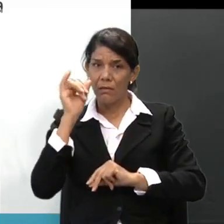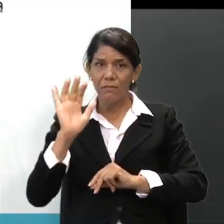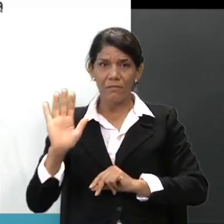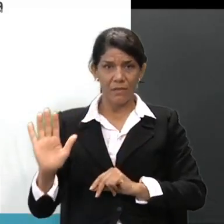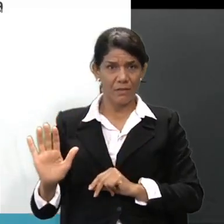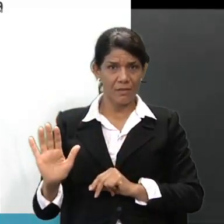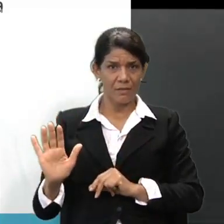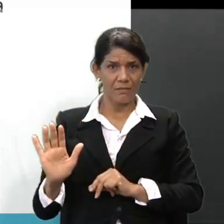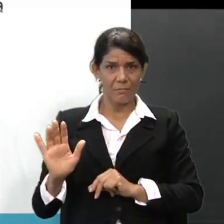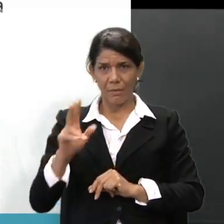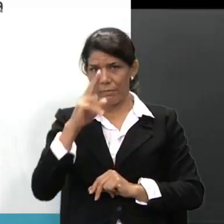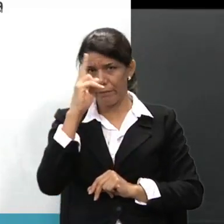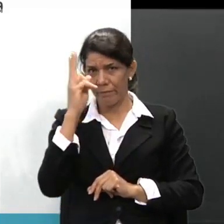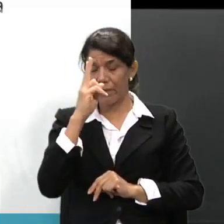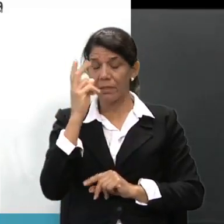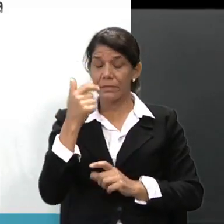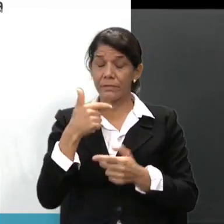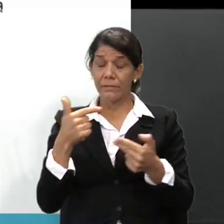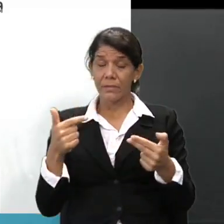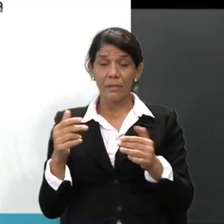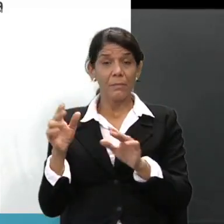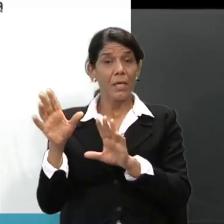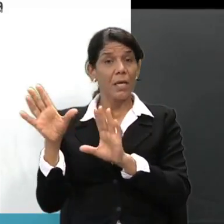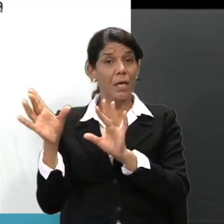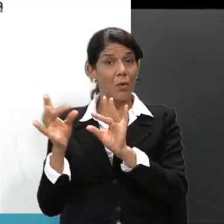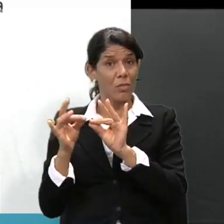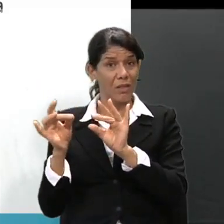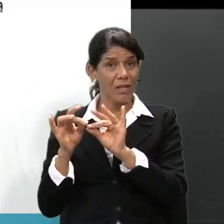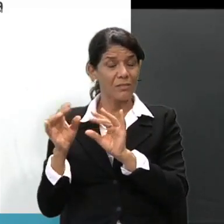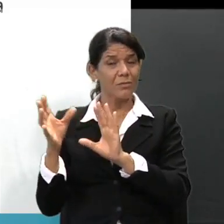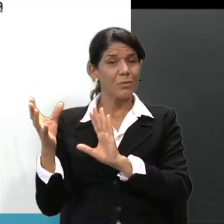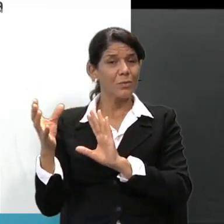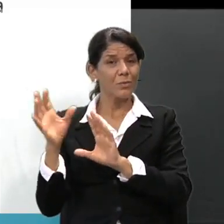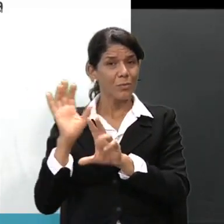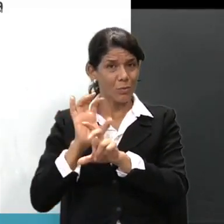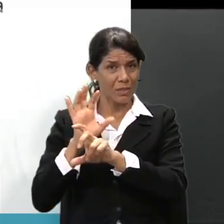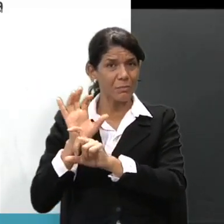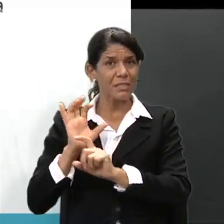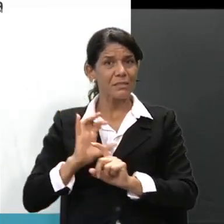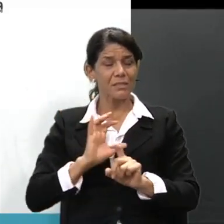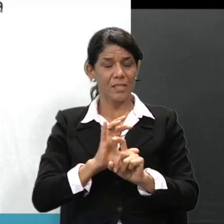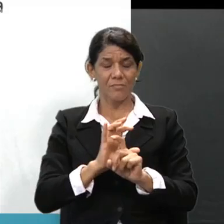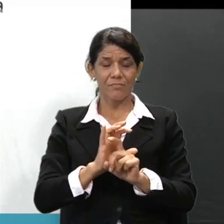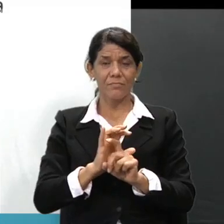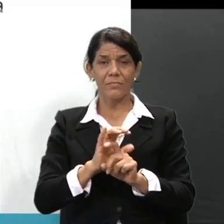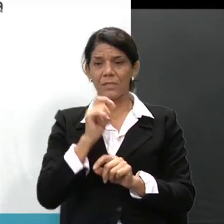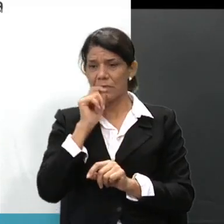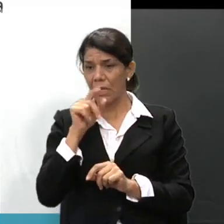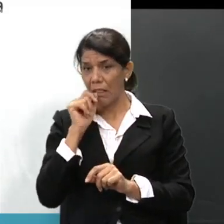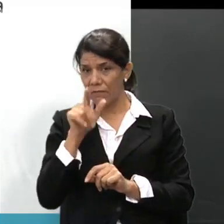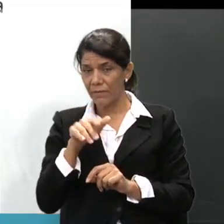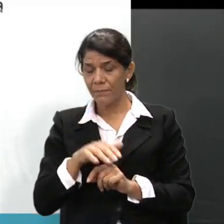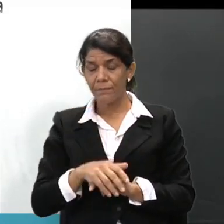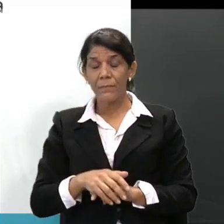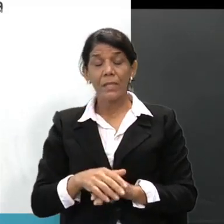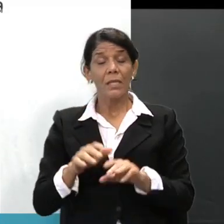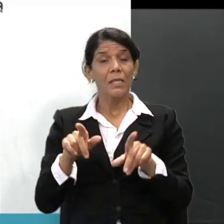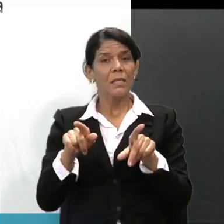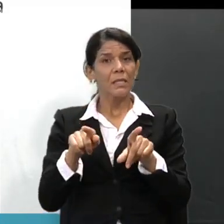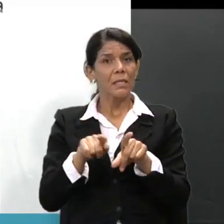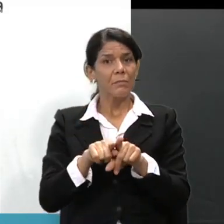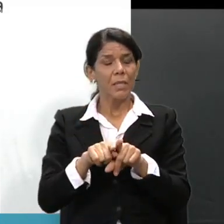a distração e também a contaminação por meio das gotículas, de saliva. Dispor